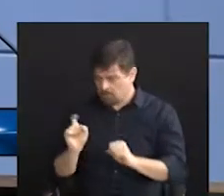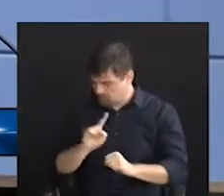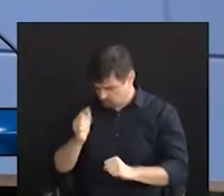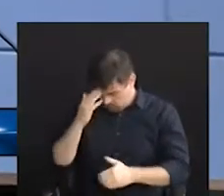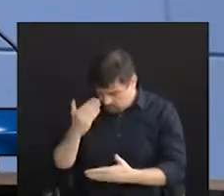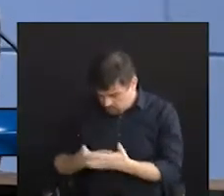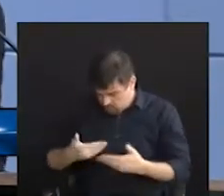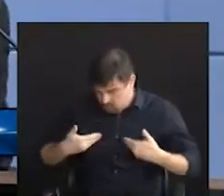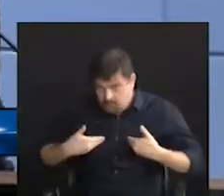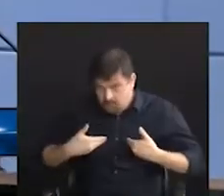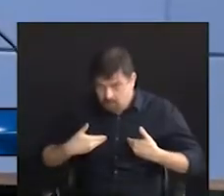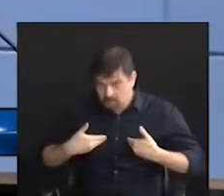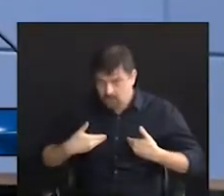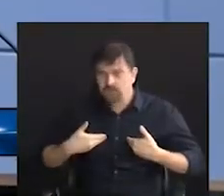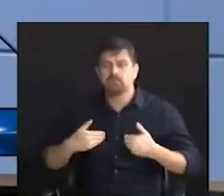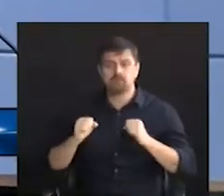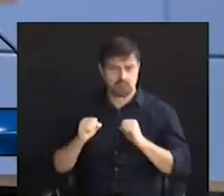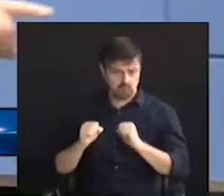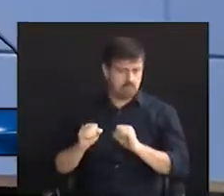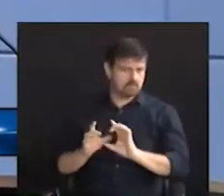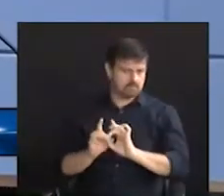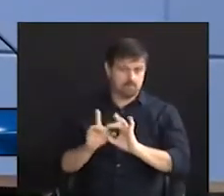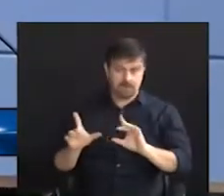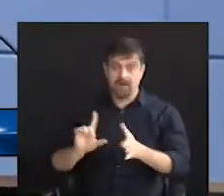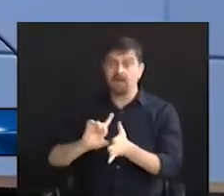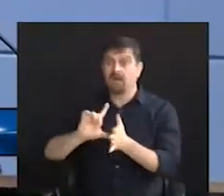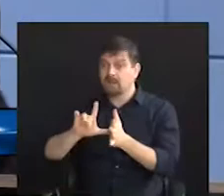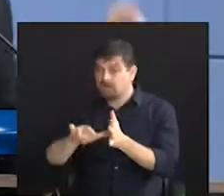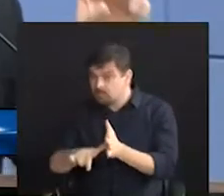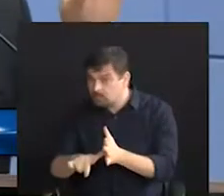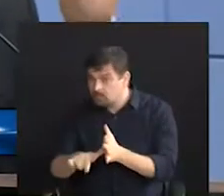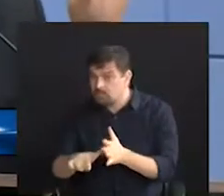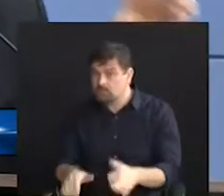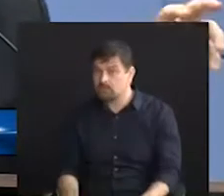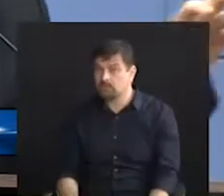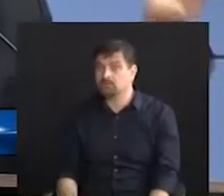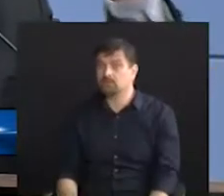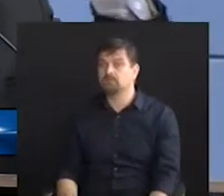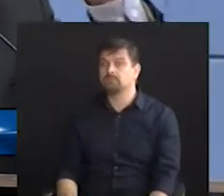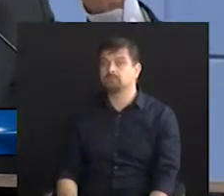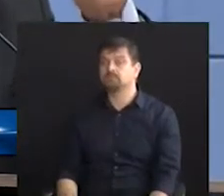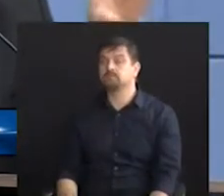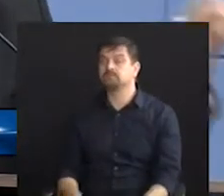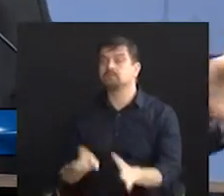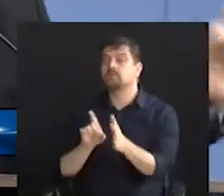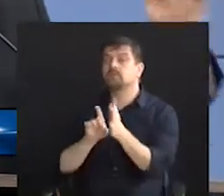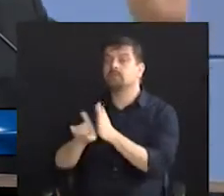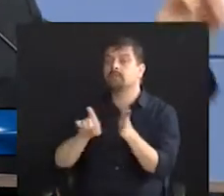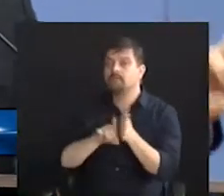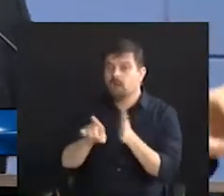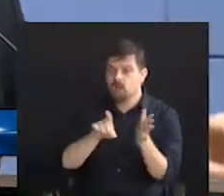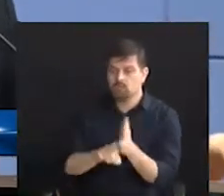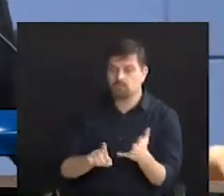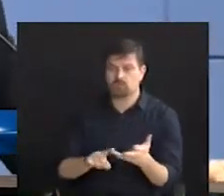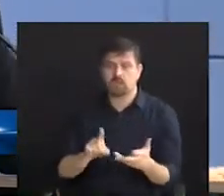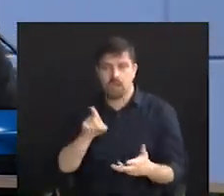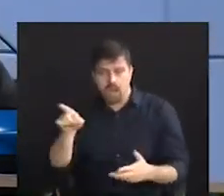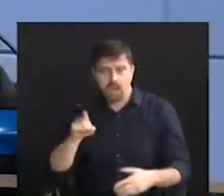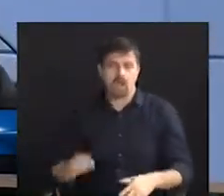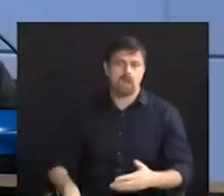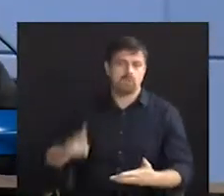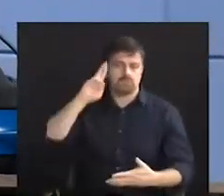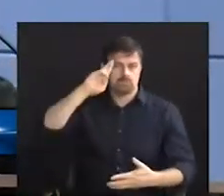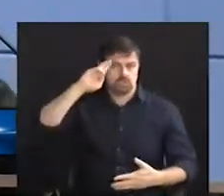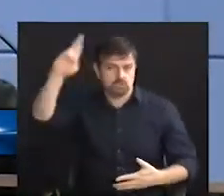confiar. Mas depois perguntem aos seus chefes lá das